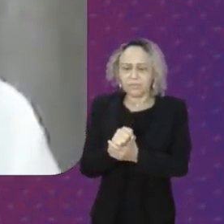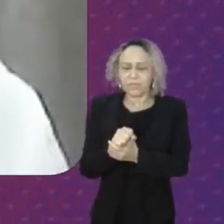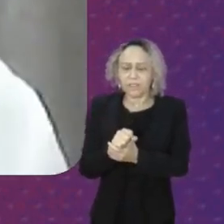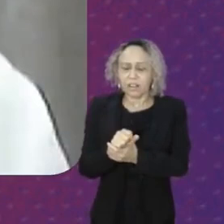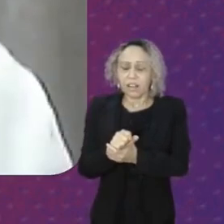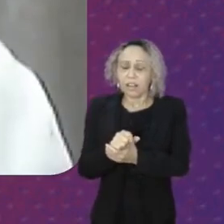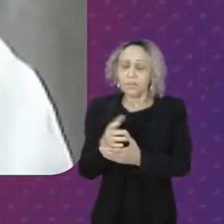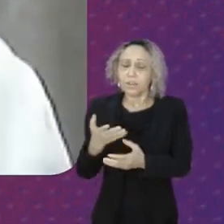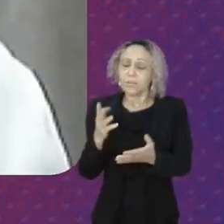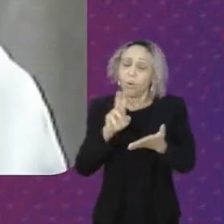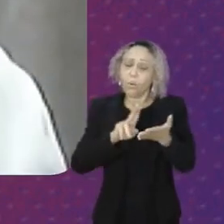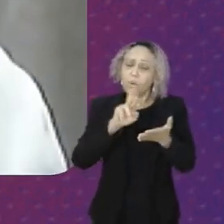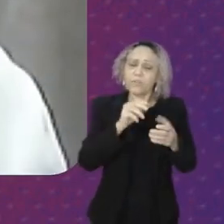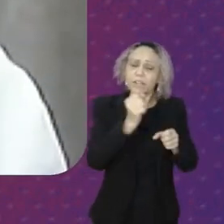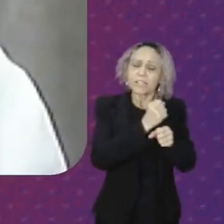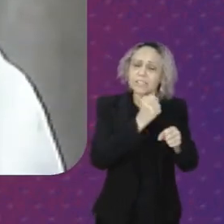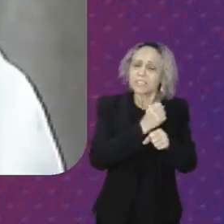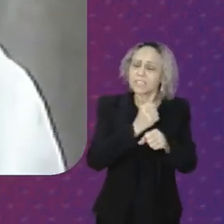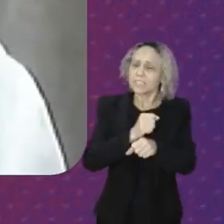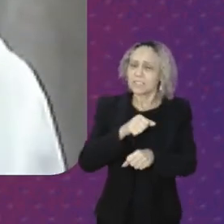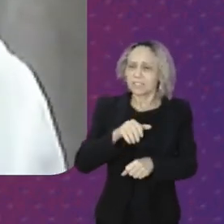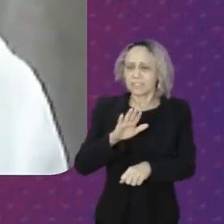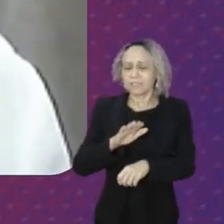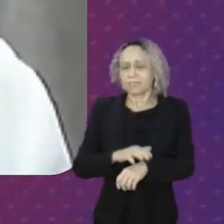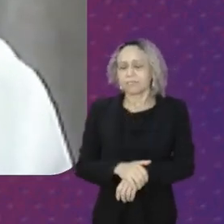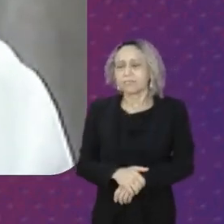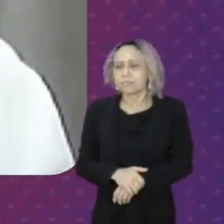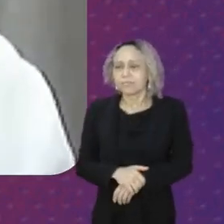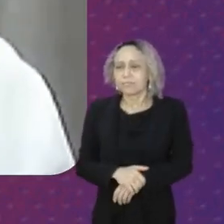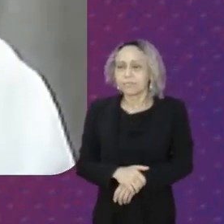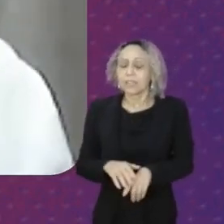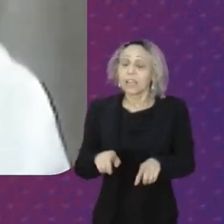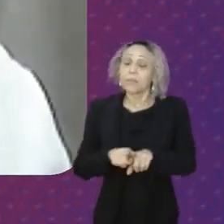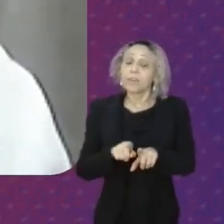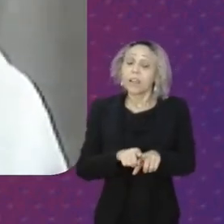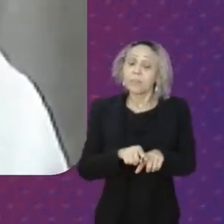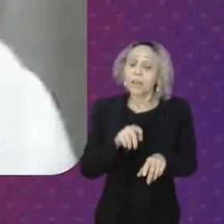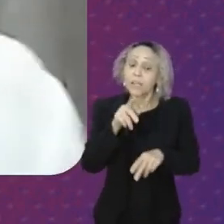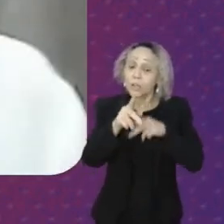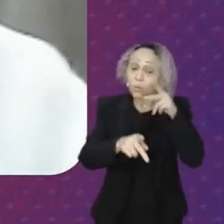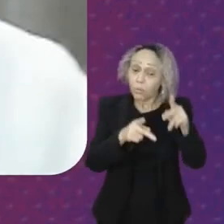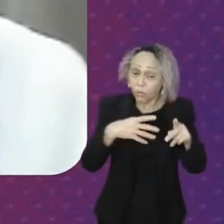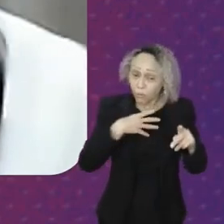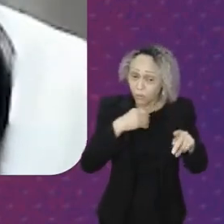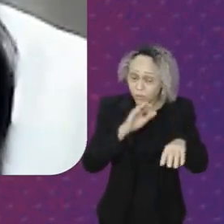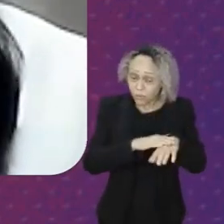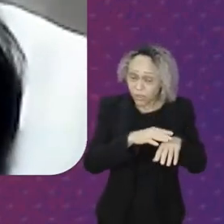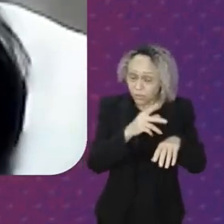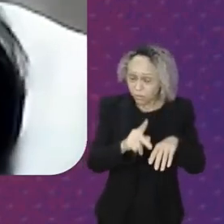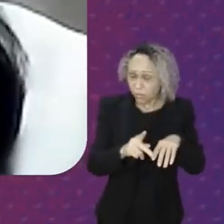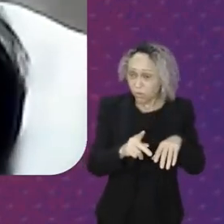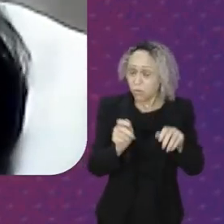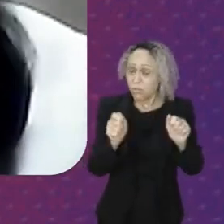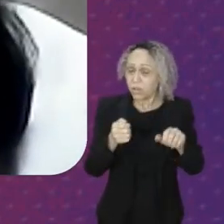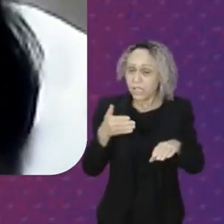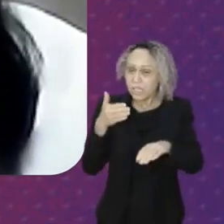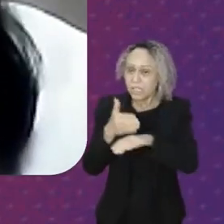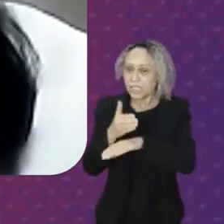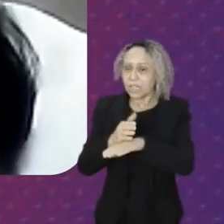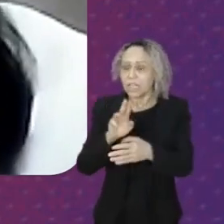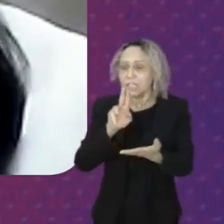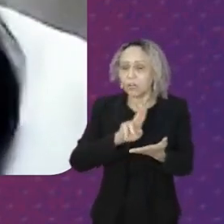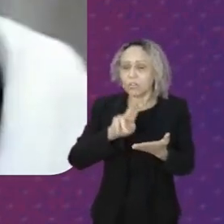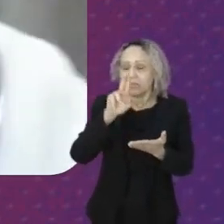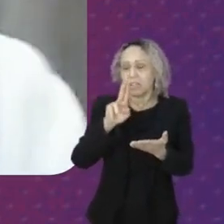públicos, oportunizando aqui os filhos do povo pudessem adentrar, seja nas universidades novas públicas e nos